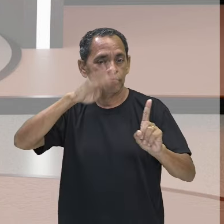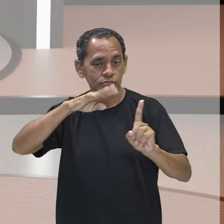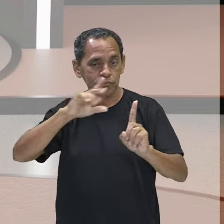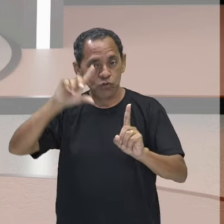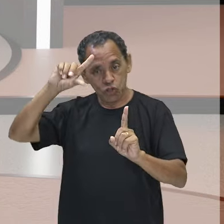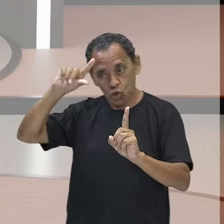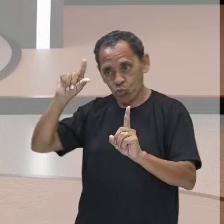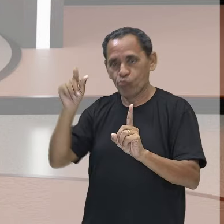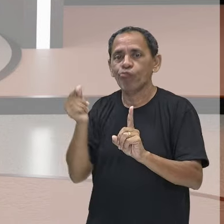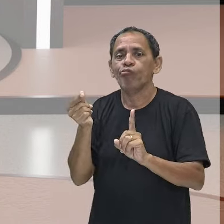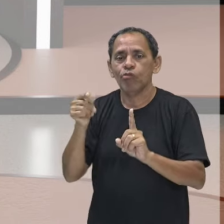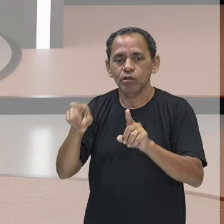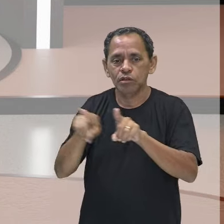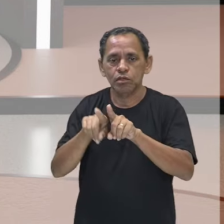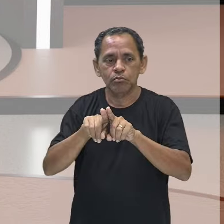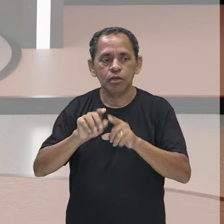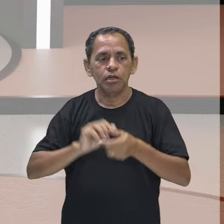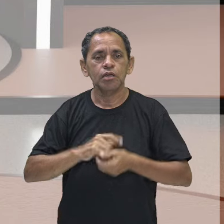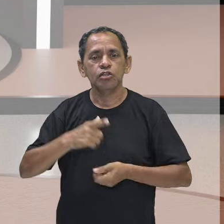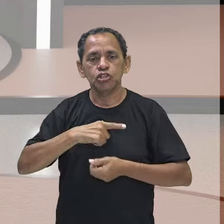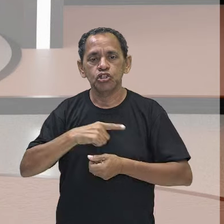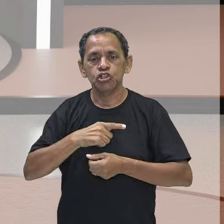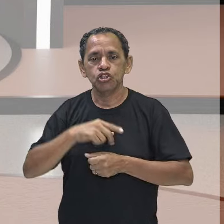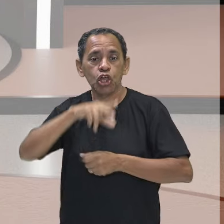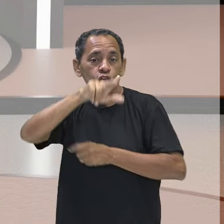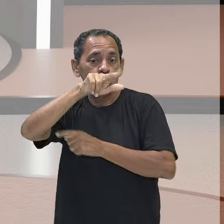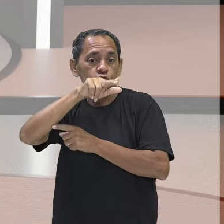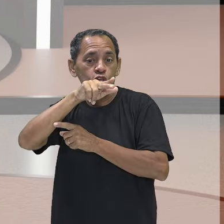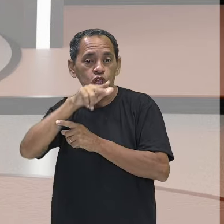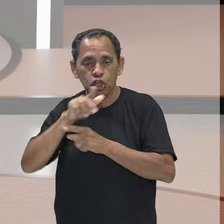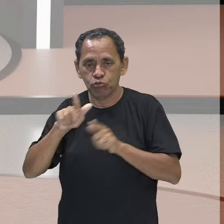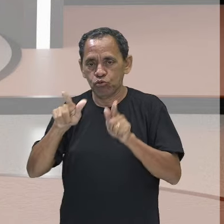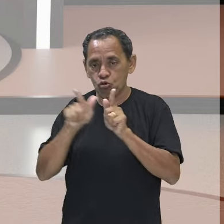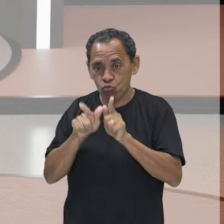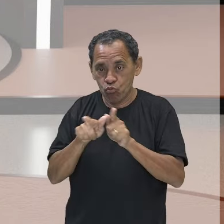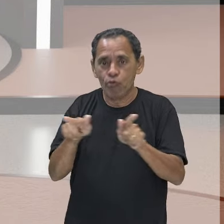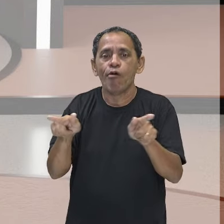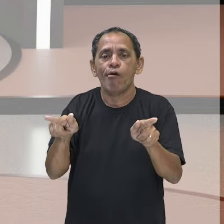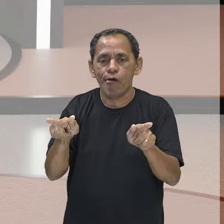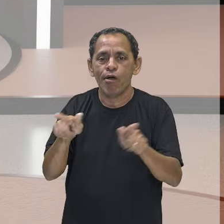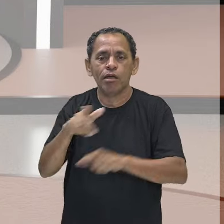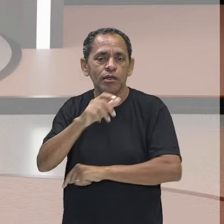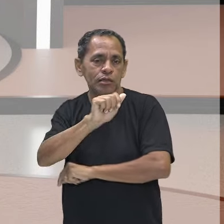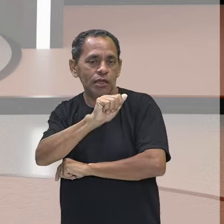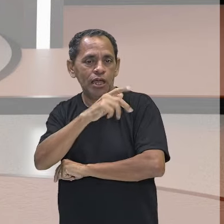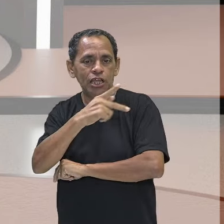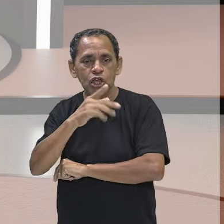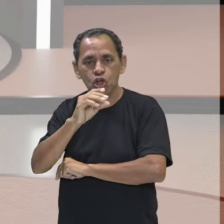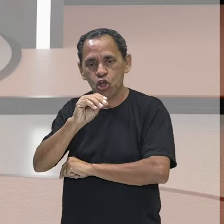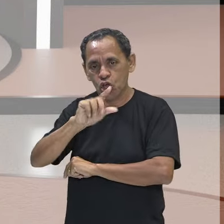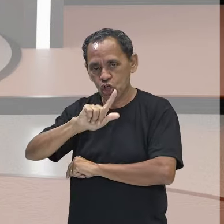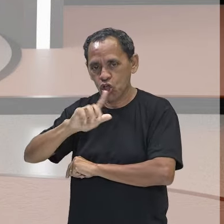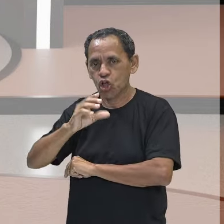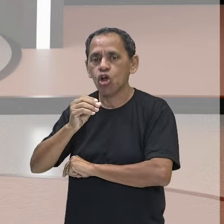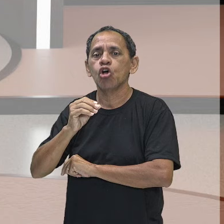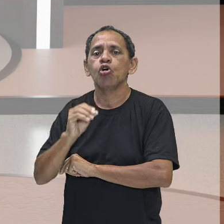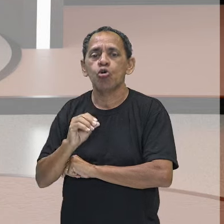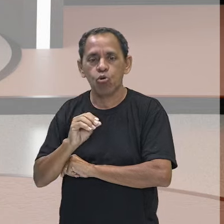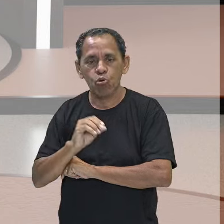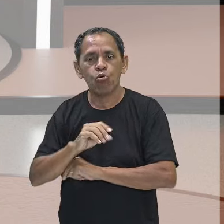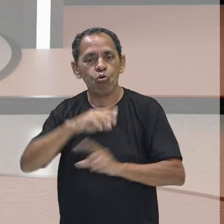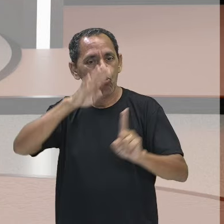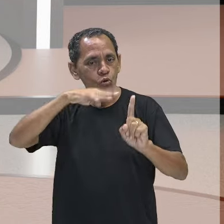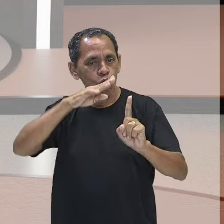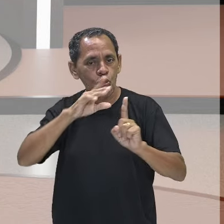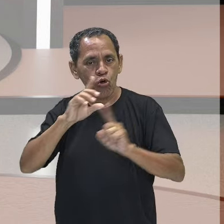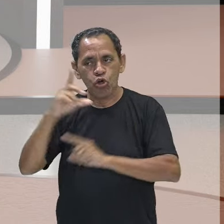e tem como irmão gêmeo, tá, gente? O Apolo, o deus do sol. Se Ártemis é a deusa da